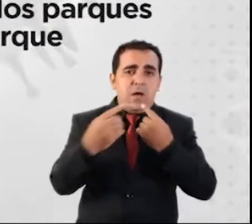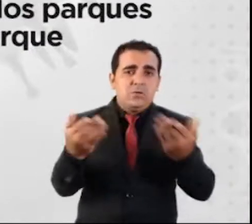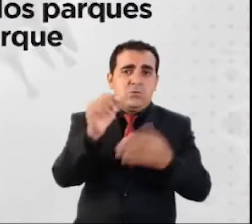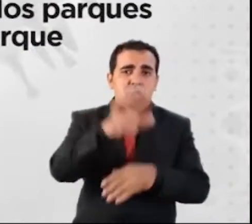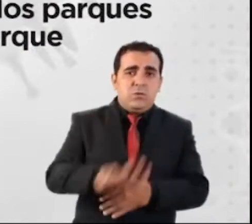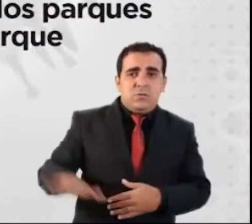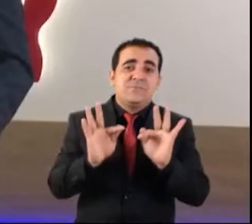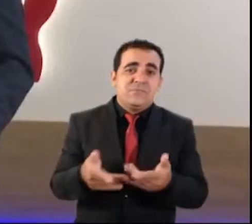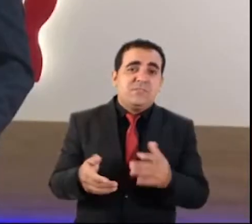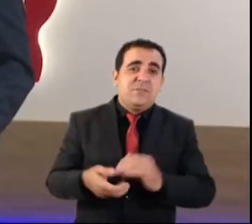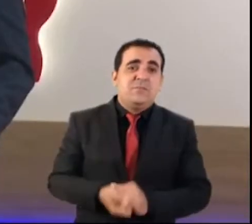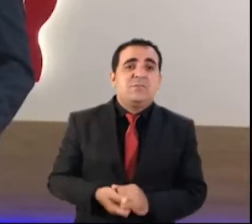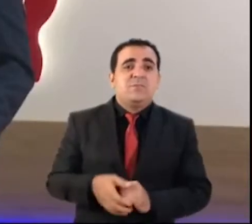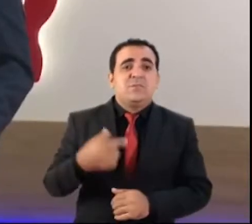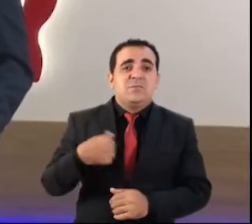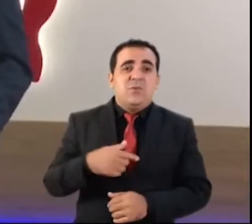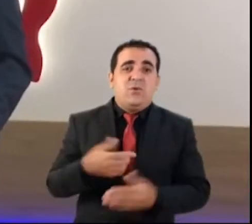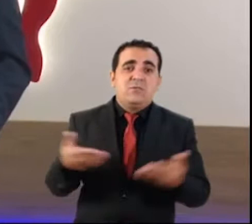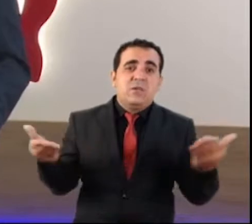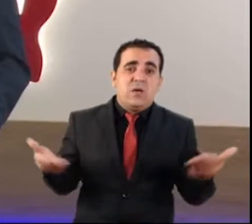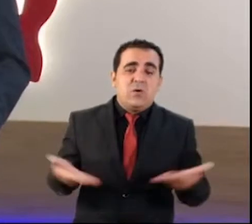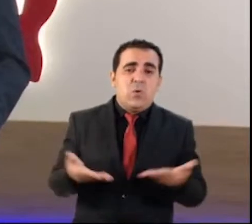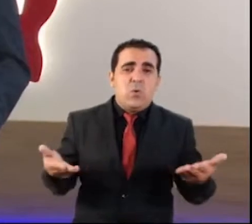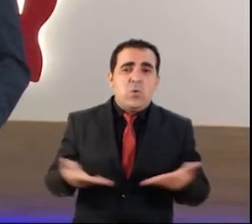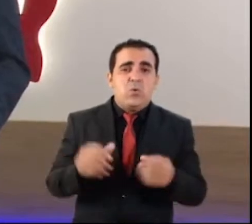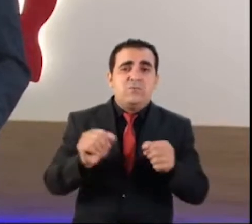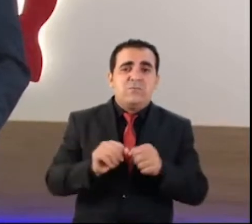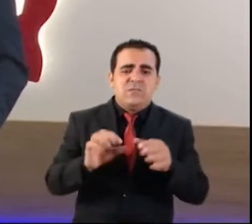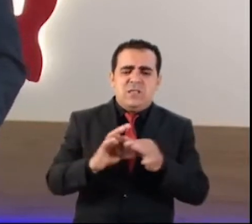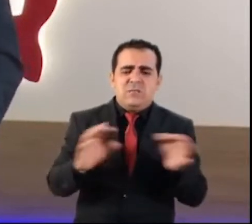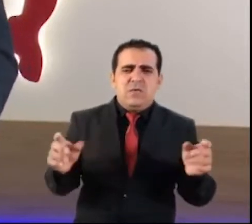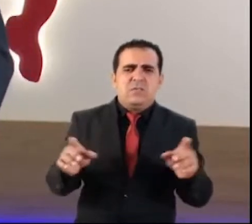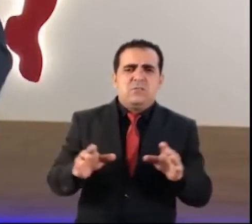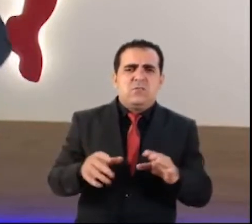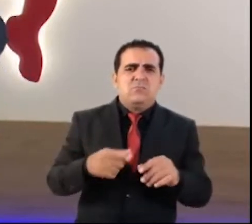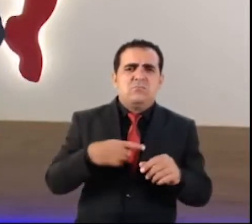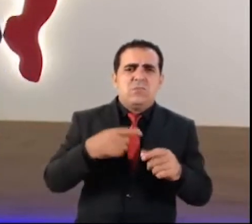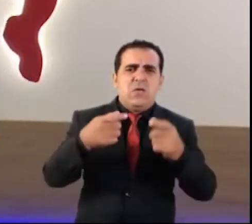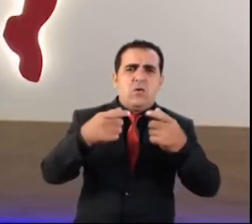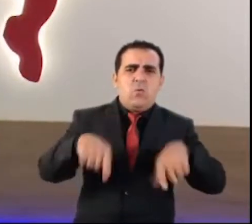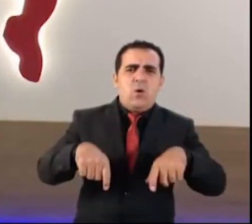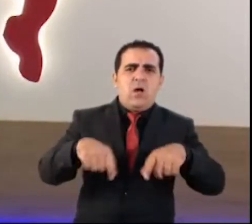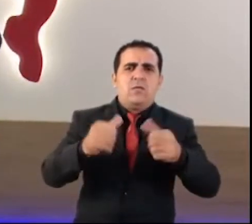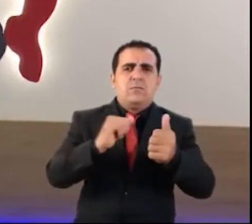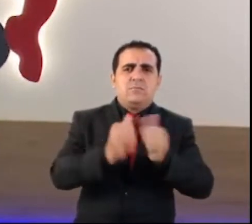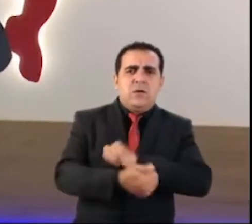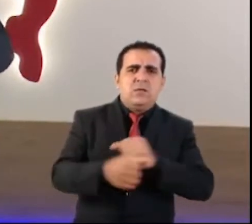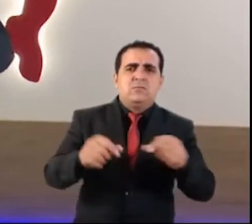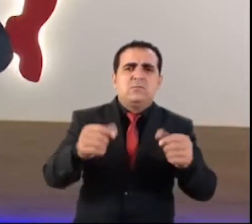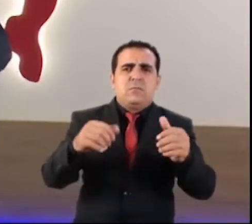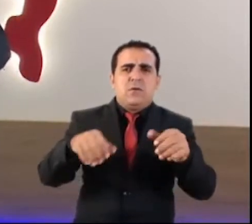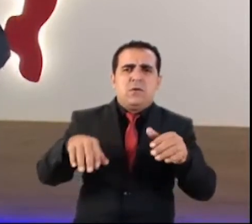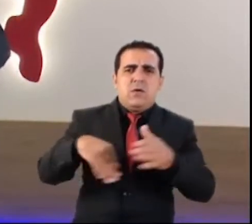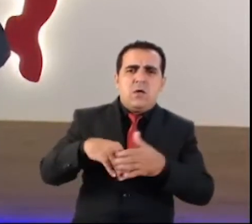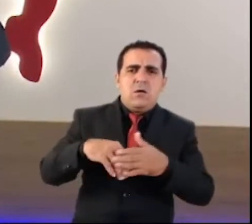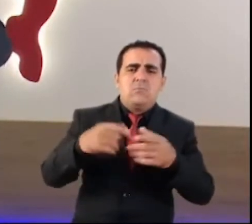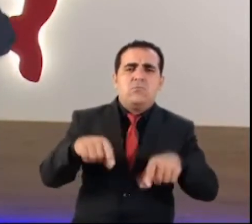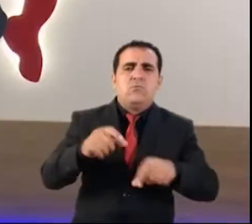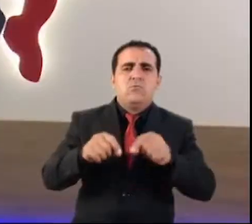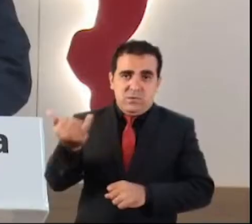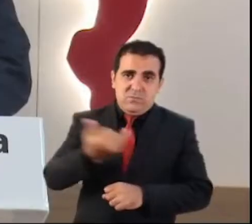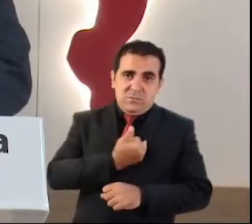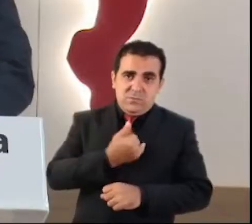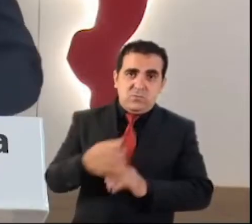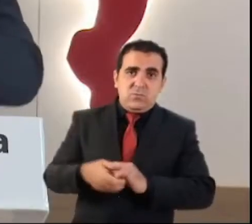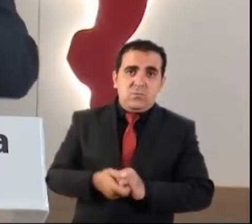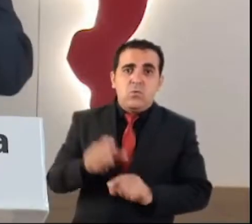profissional ainda não Ou seja a final do Campeonato Maranhense entre Sampaio e moto será sem público com a